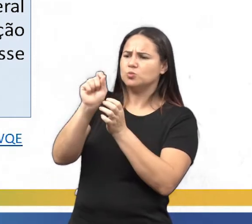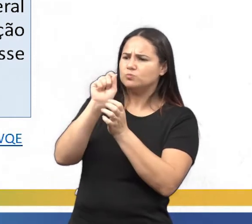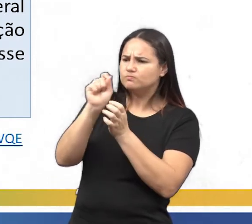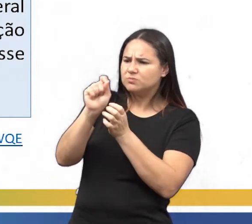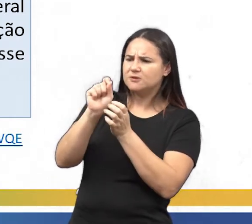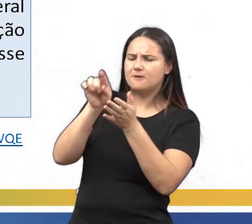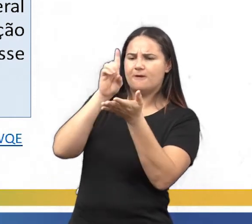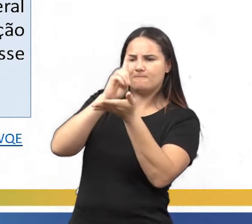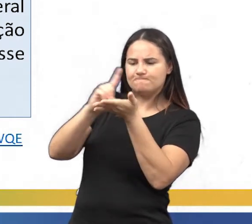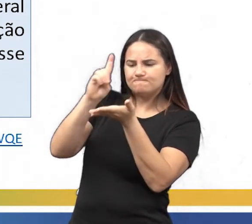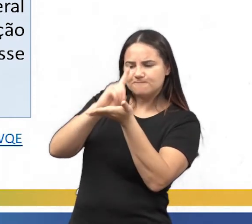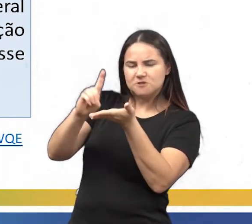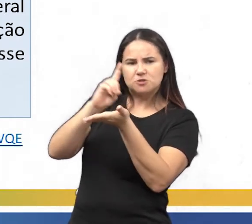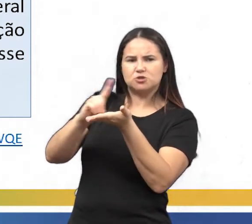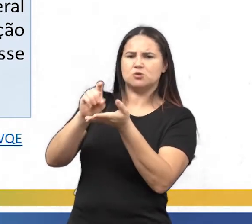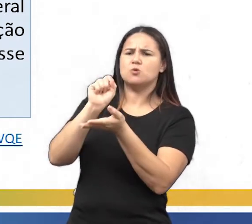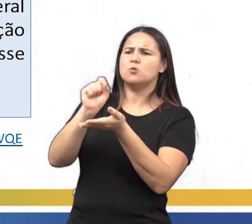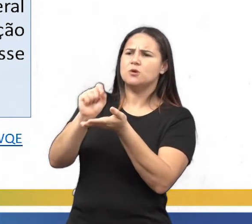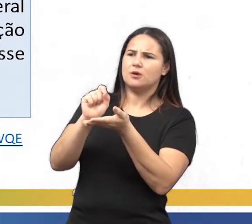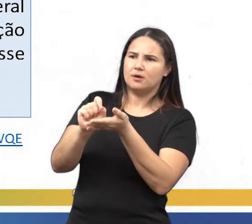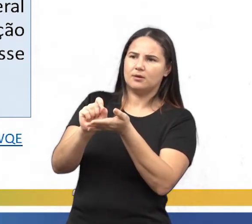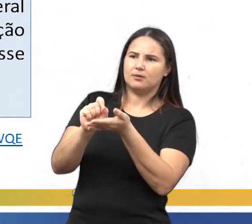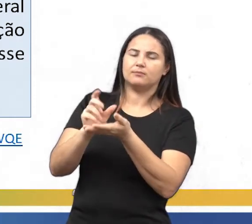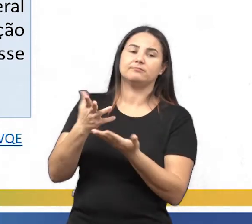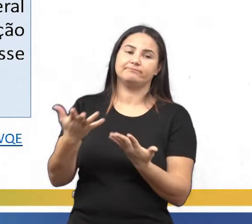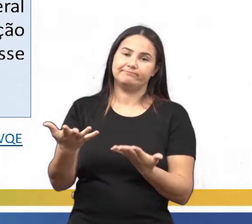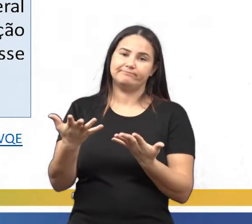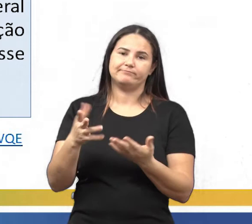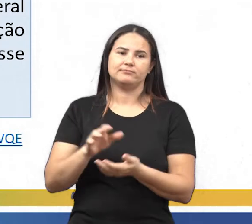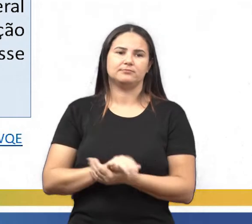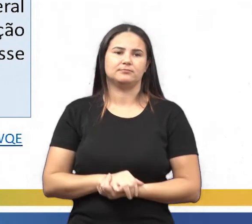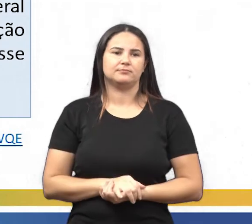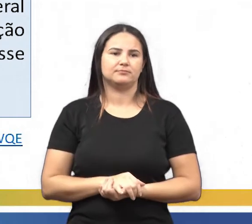o código para explicar o código. Compreenderam?